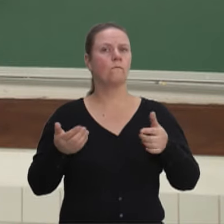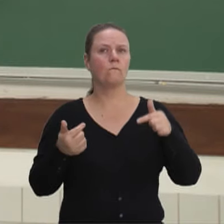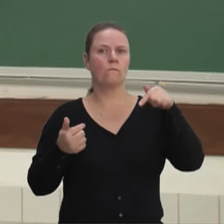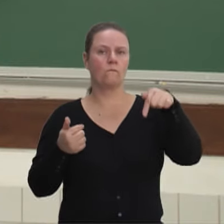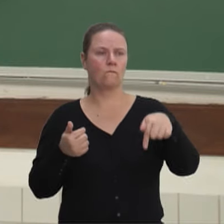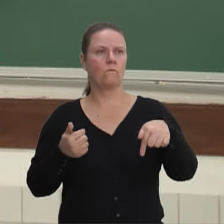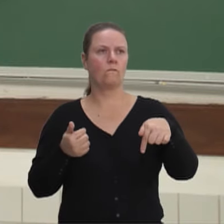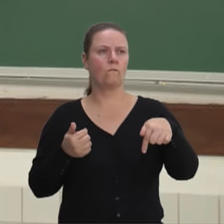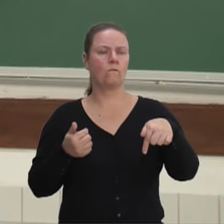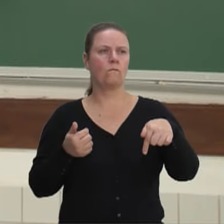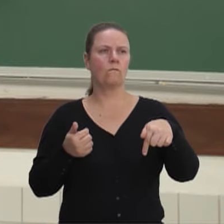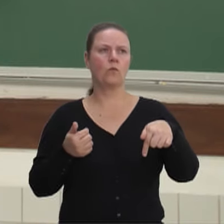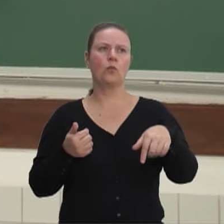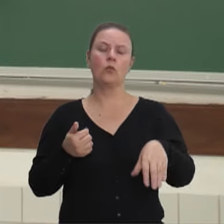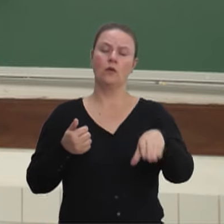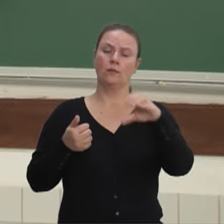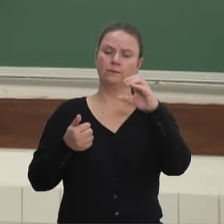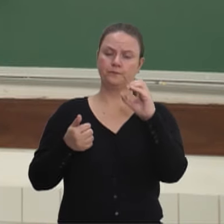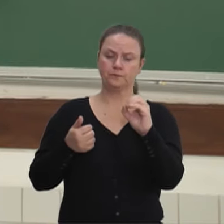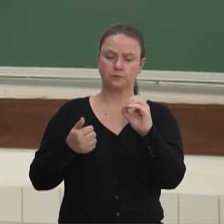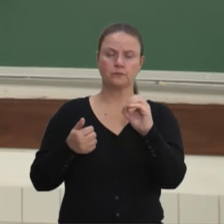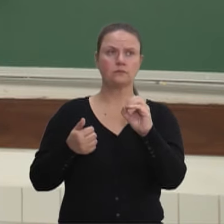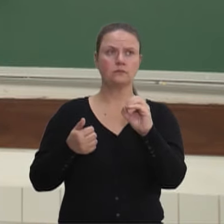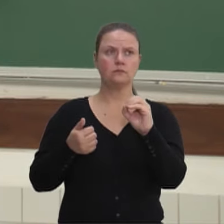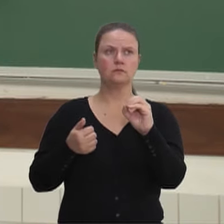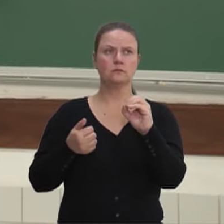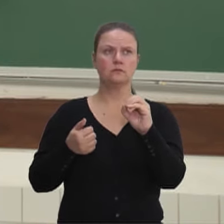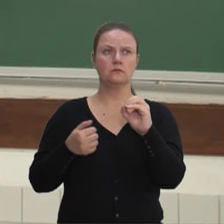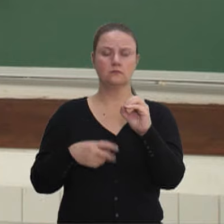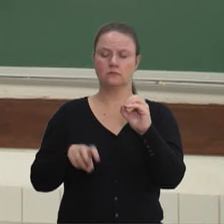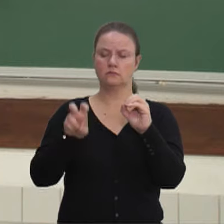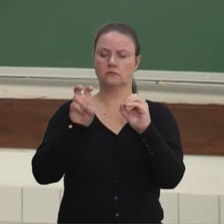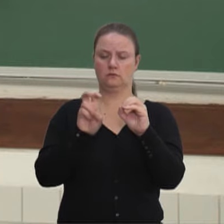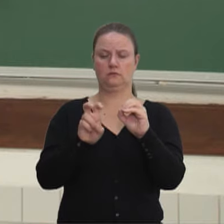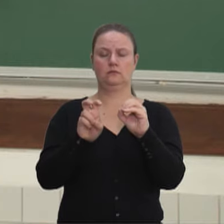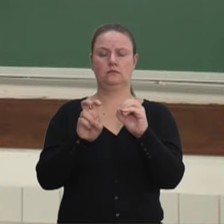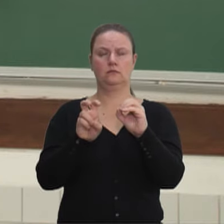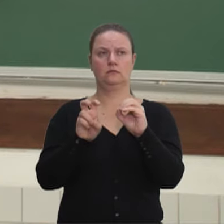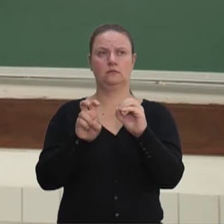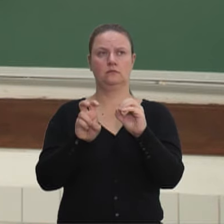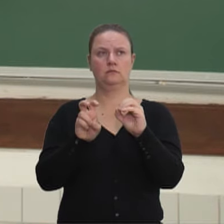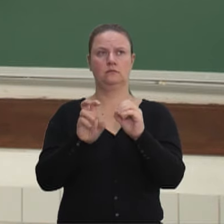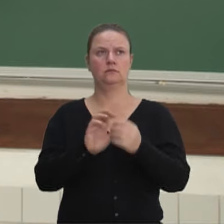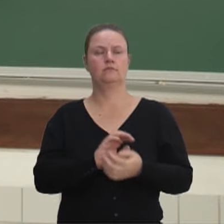vai ser 0 e 5.